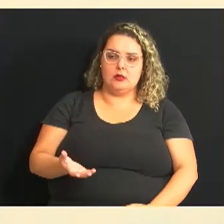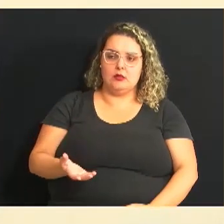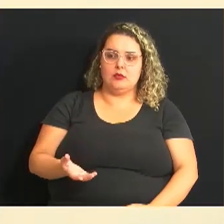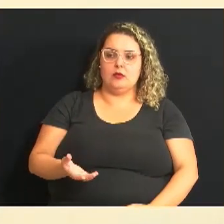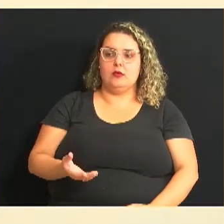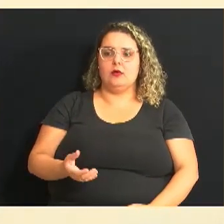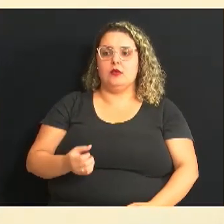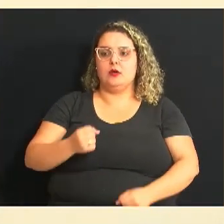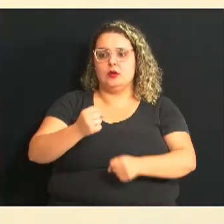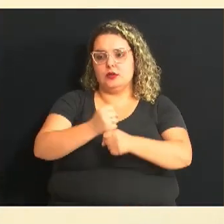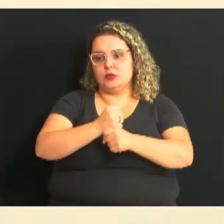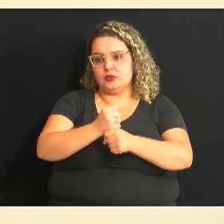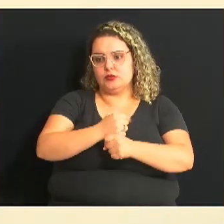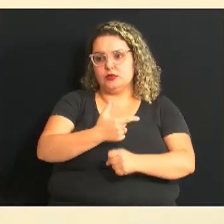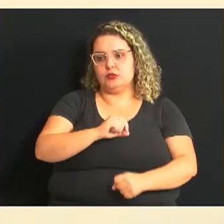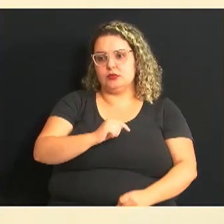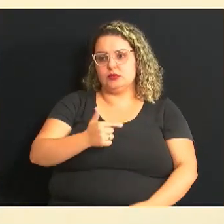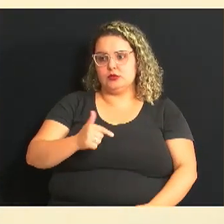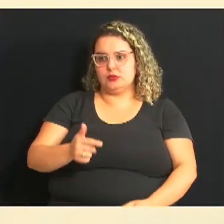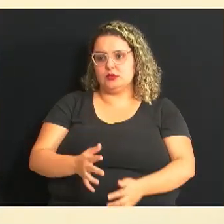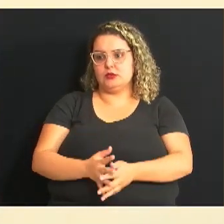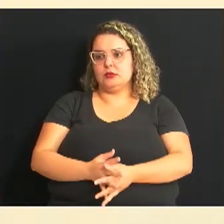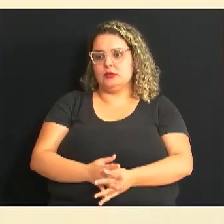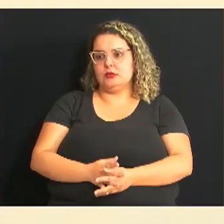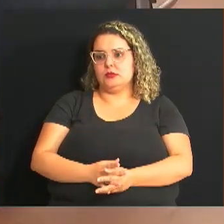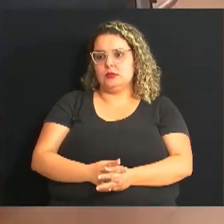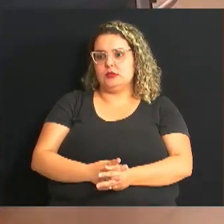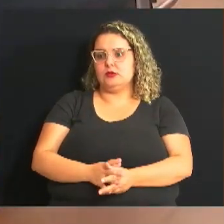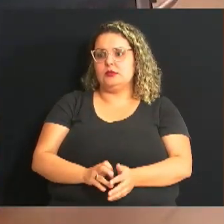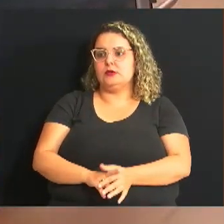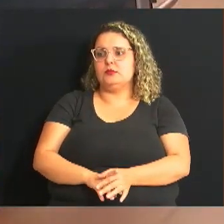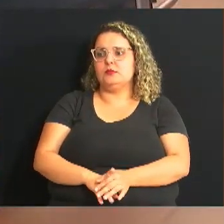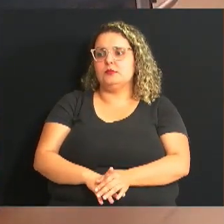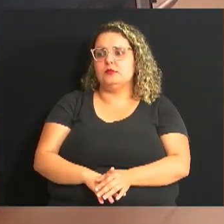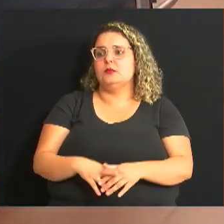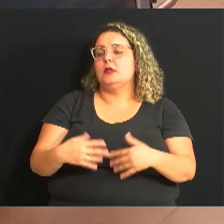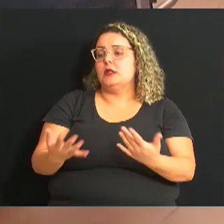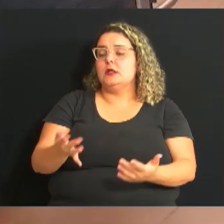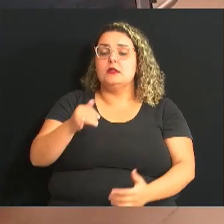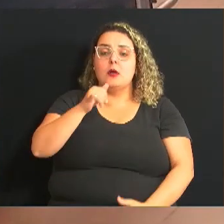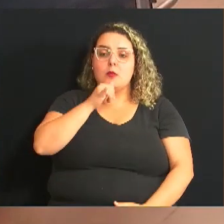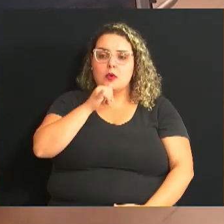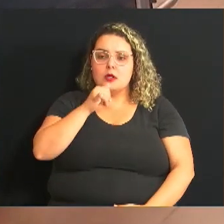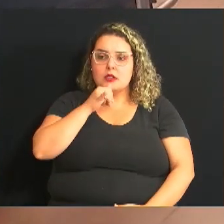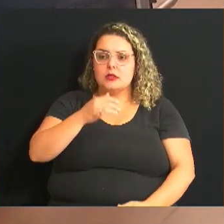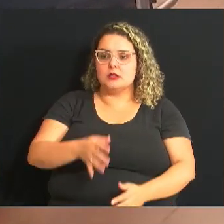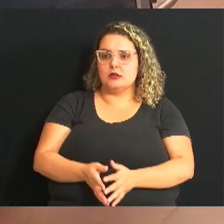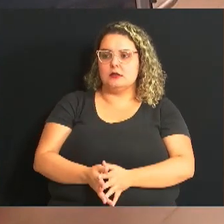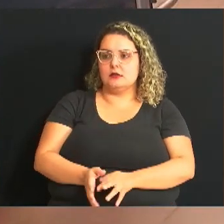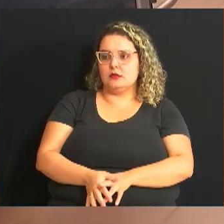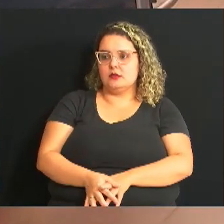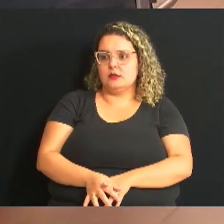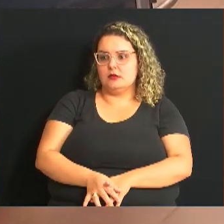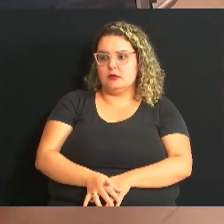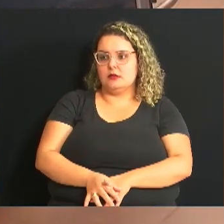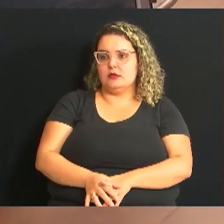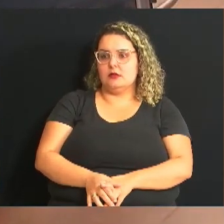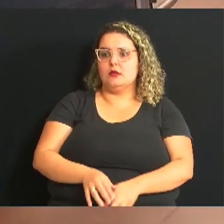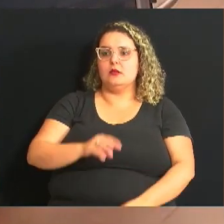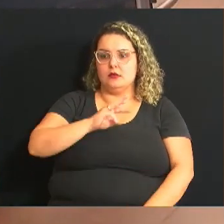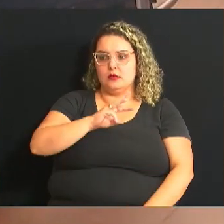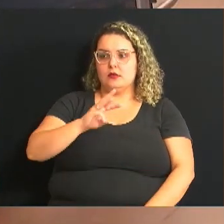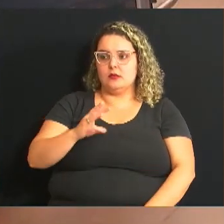ano calendário de 2022. Então, vamos supor, eu entrei até aqui, eu estou